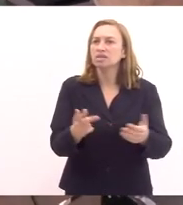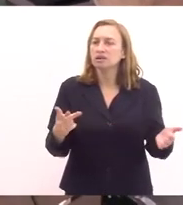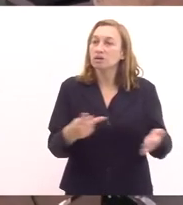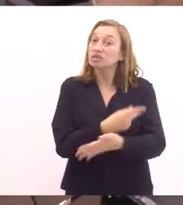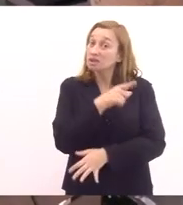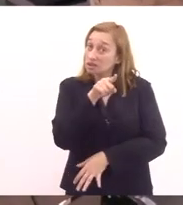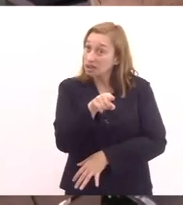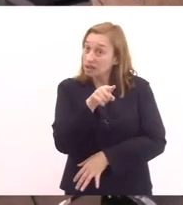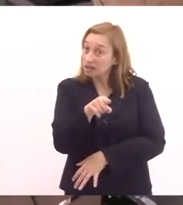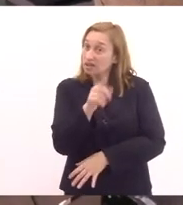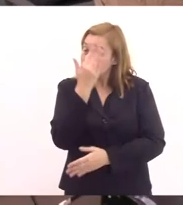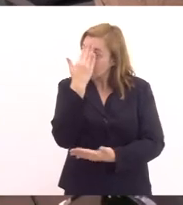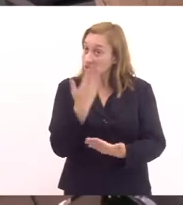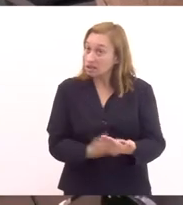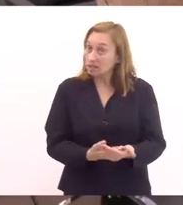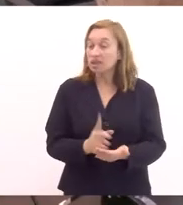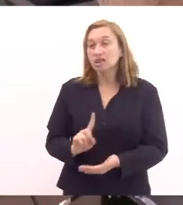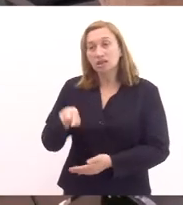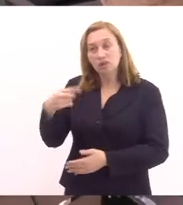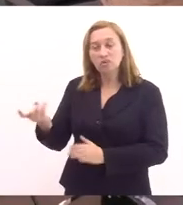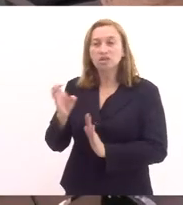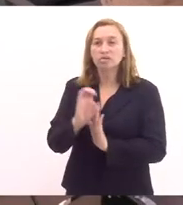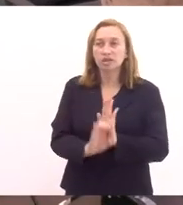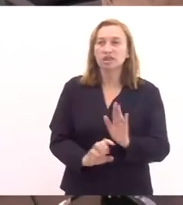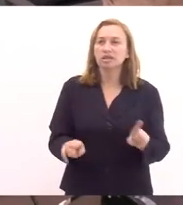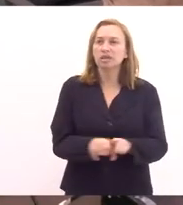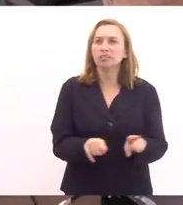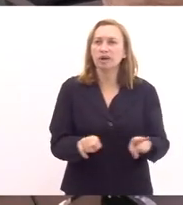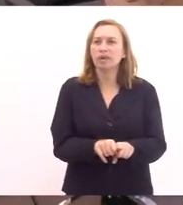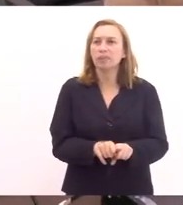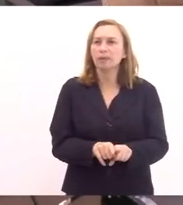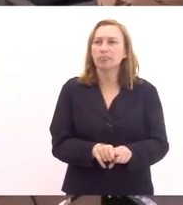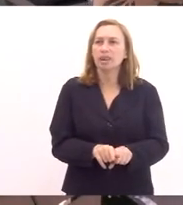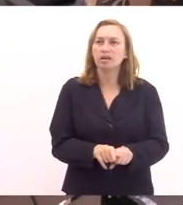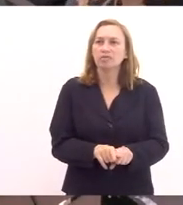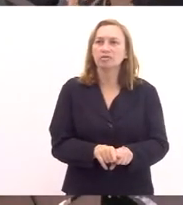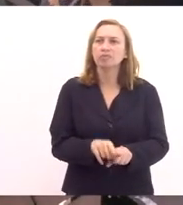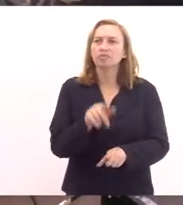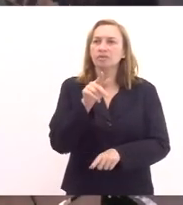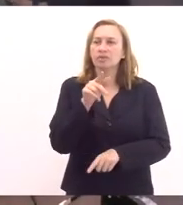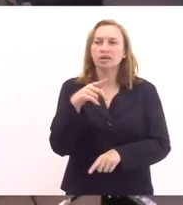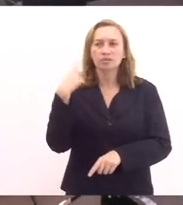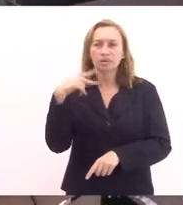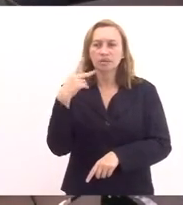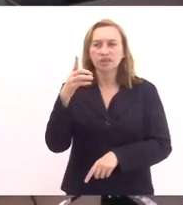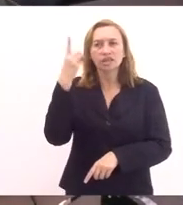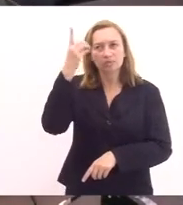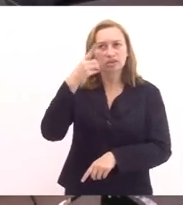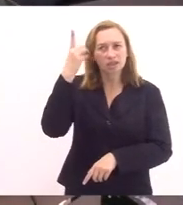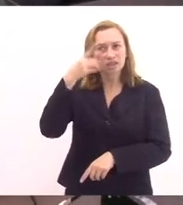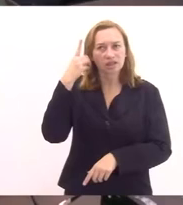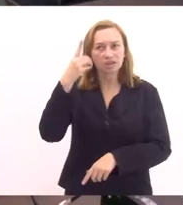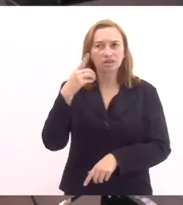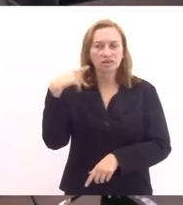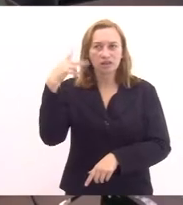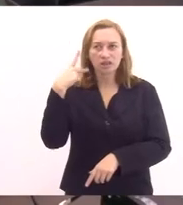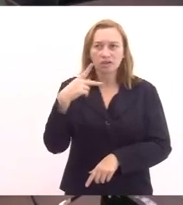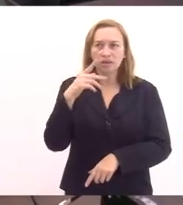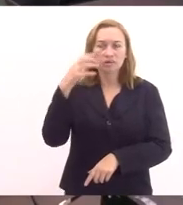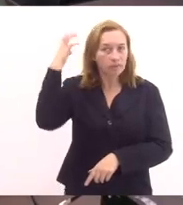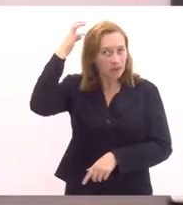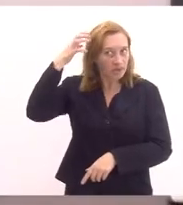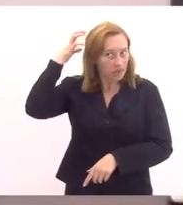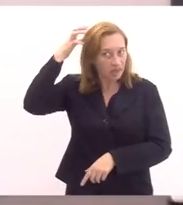acontecer ali né que a não existe uma outra emenda parlamentar Deputado que era da vereadora